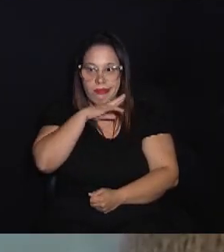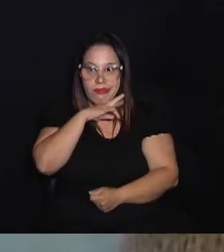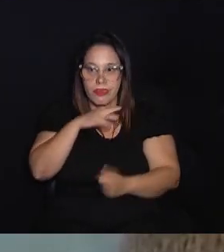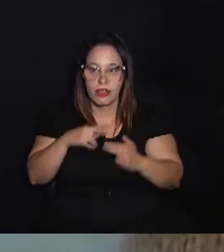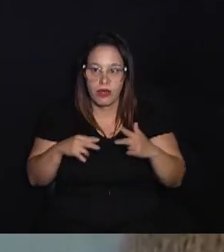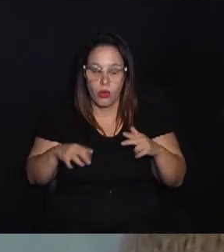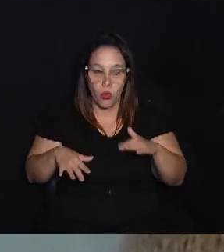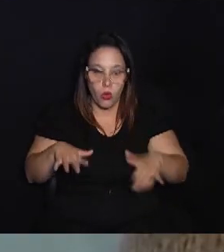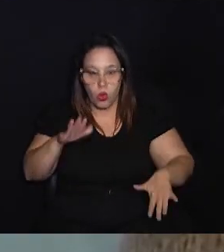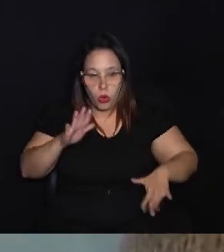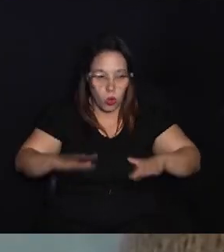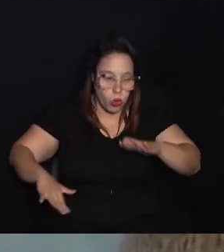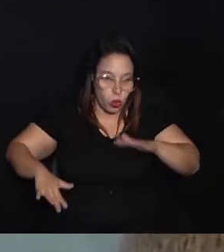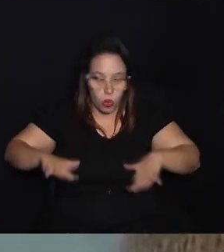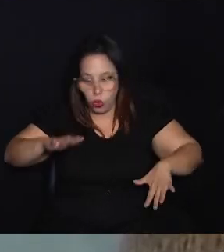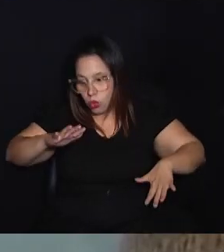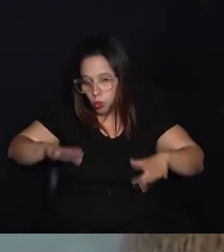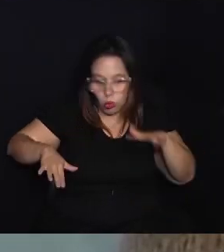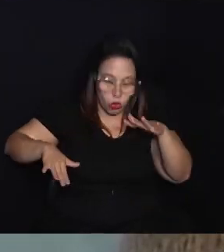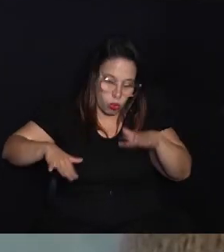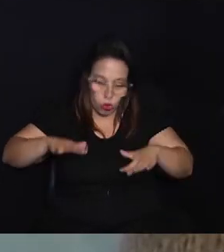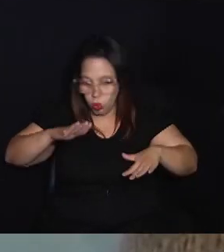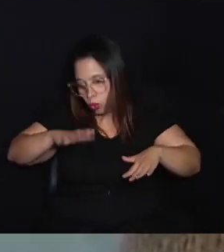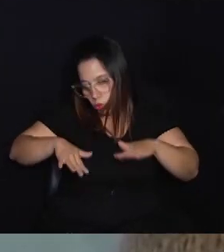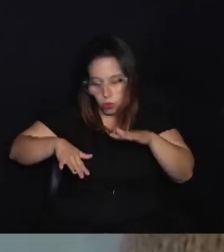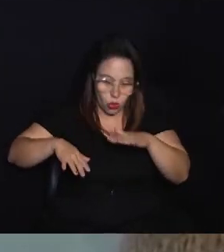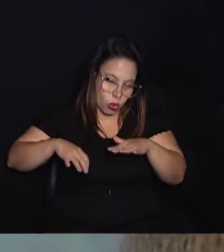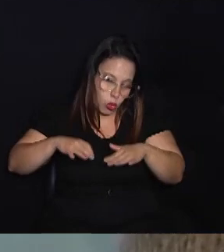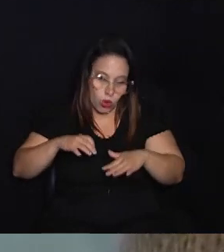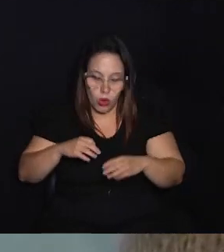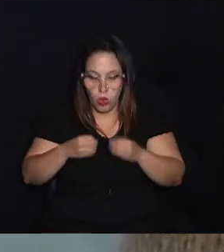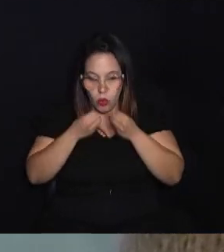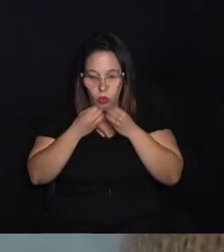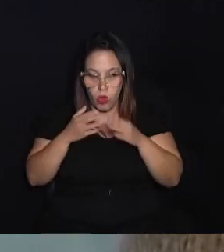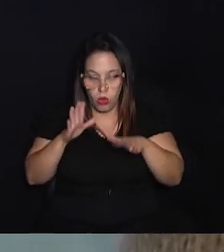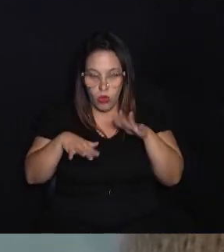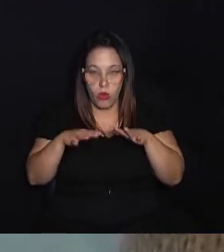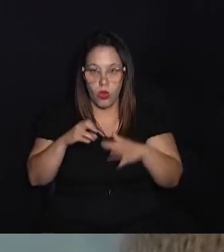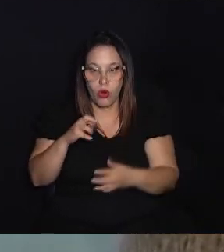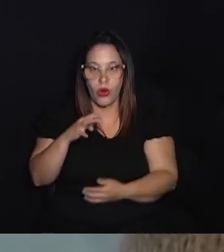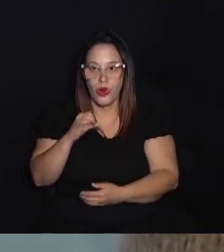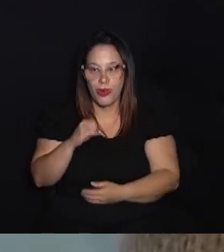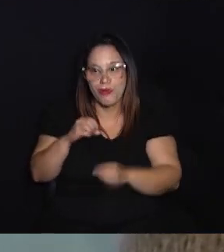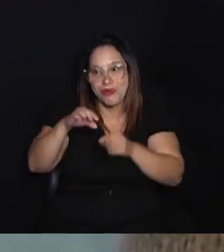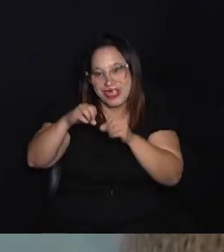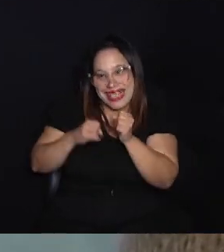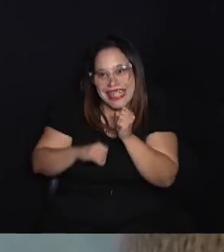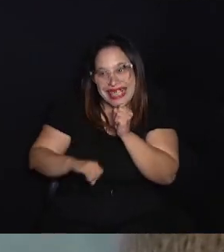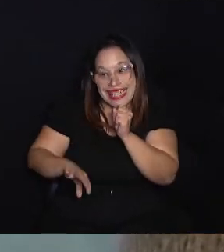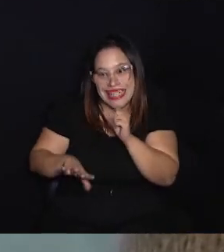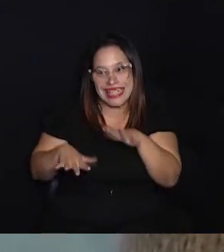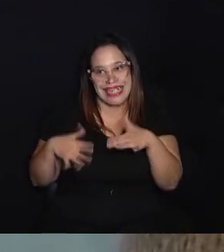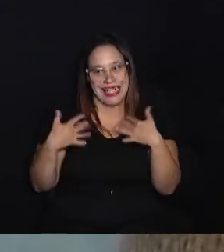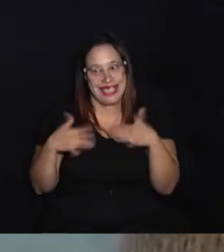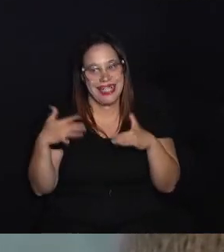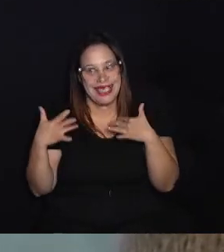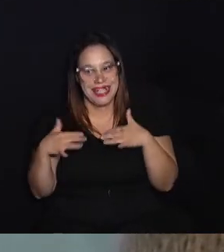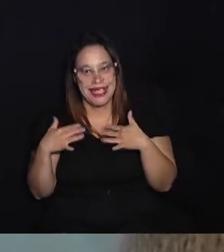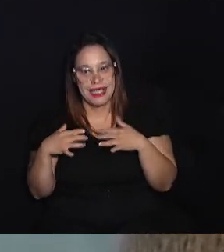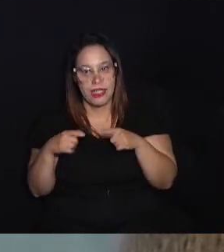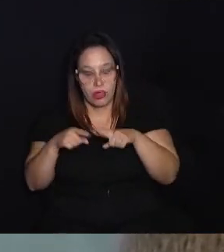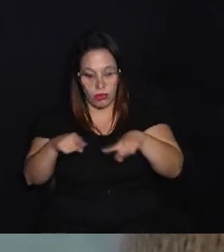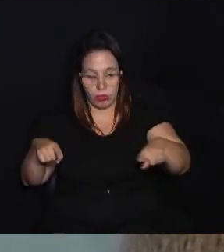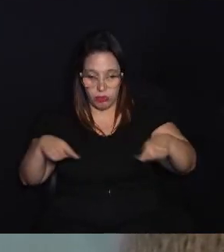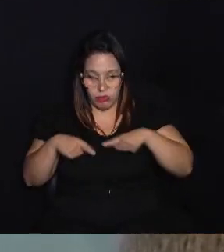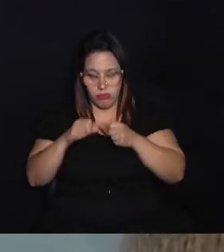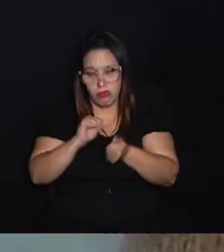muito movimento, para ele ter muito movimento gastrointestinal, muitos cocôzinhos saírem, né? Então, um animal que às vezes não tem um espaço